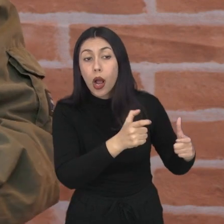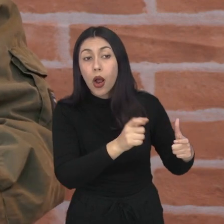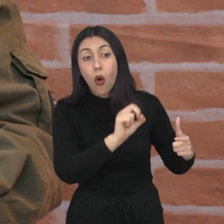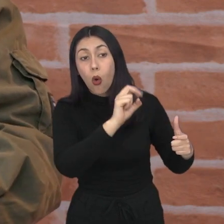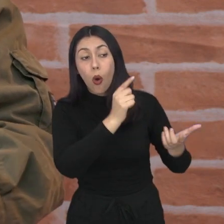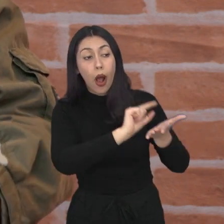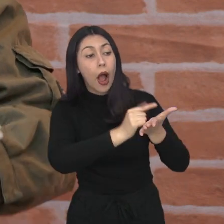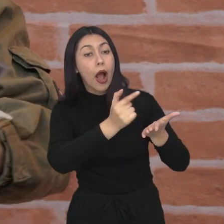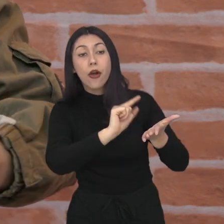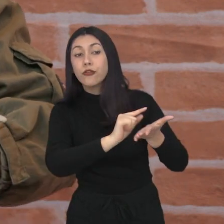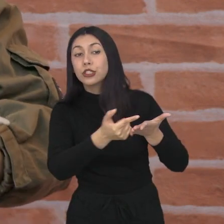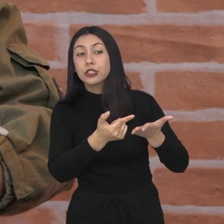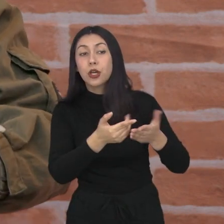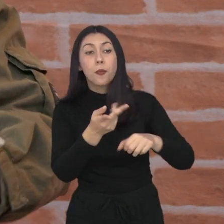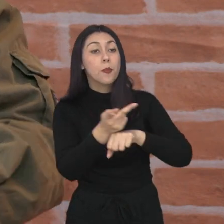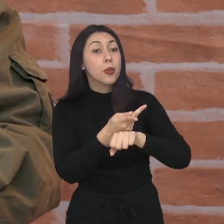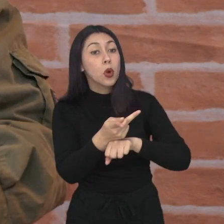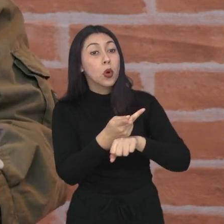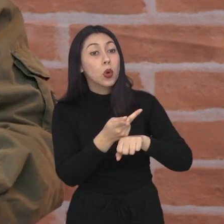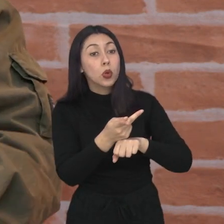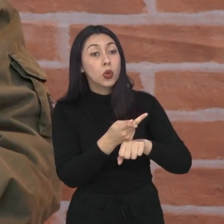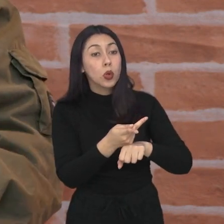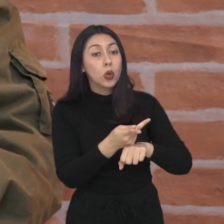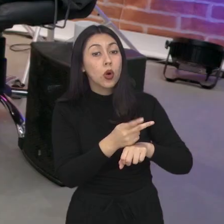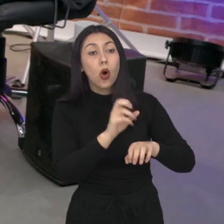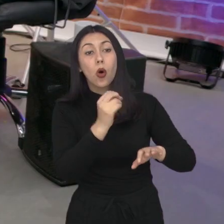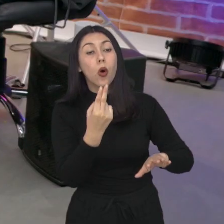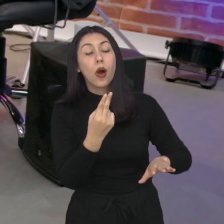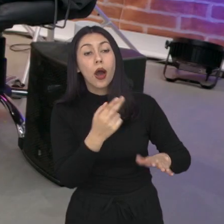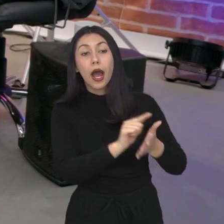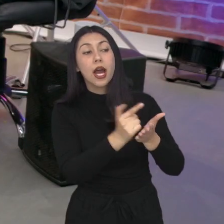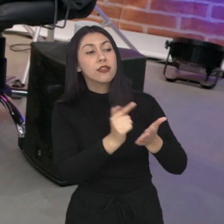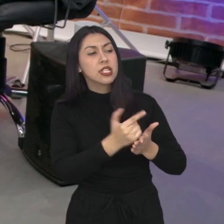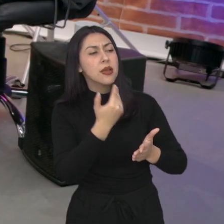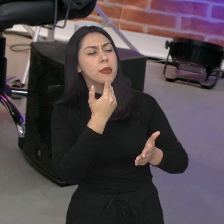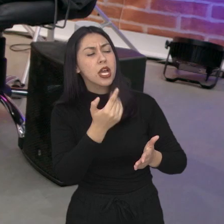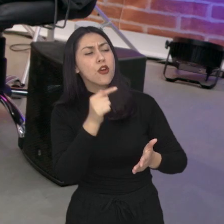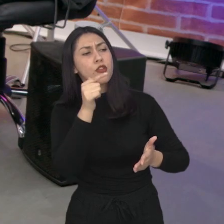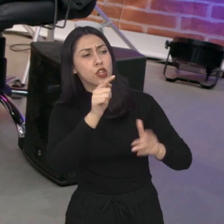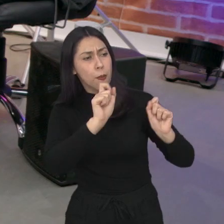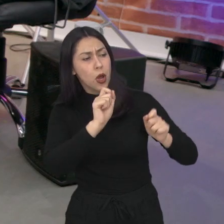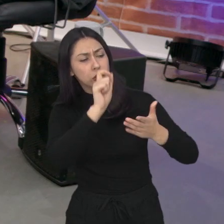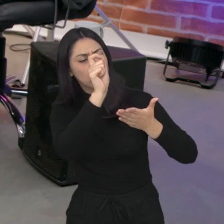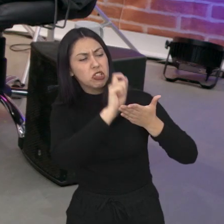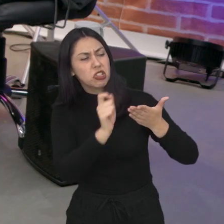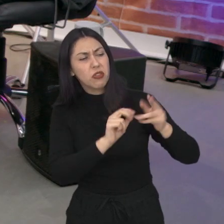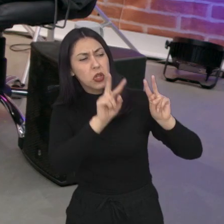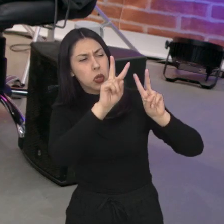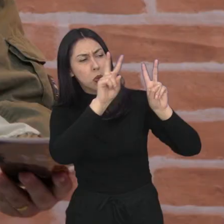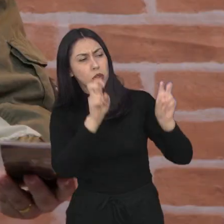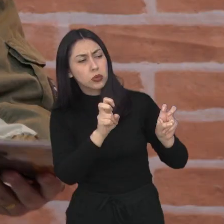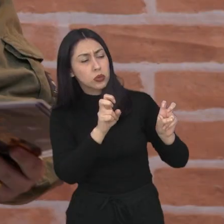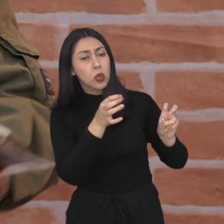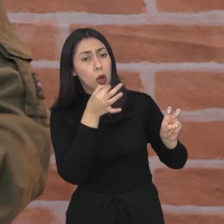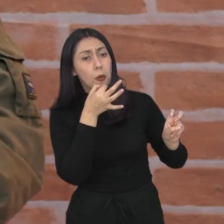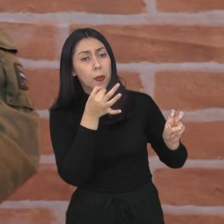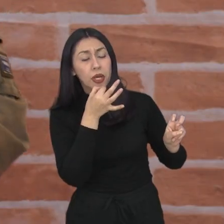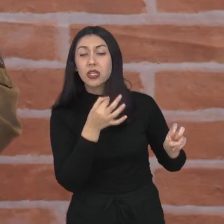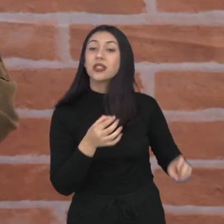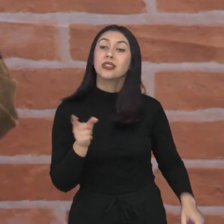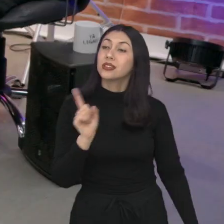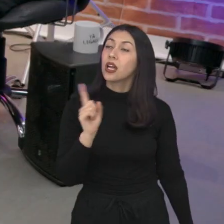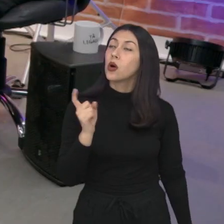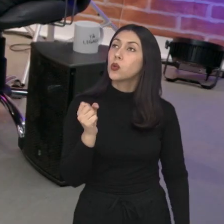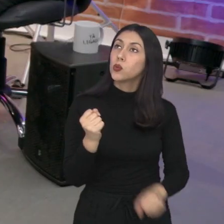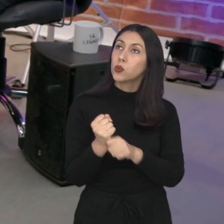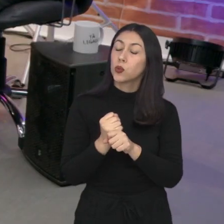atrás de você? Como é que rolou esse... Não foi A revista pede assim, ó, só essa semana você pode escrever esse tema, eles sugerem temas. Não,